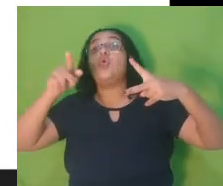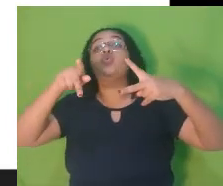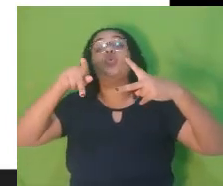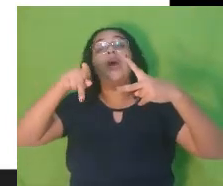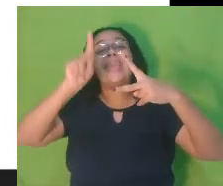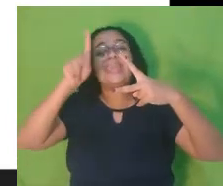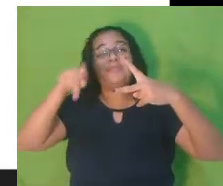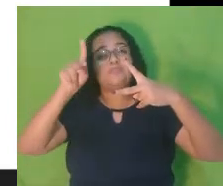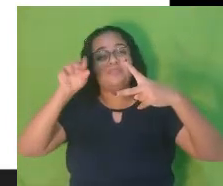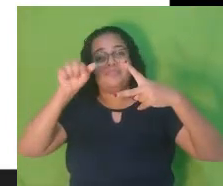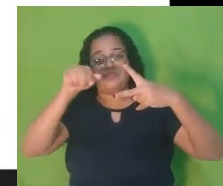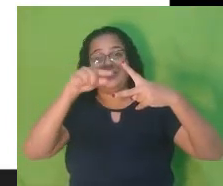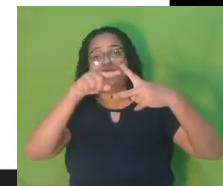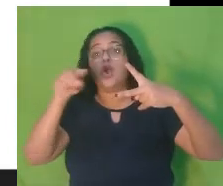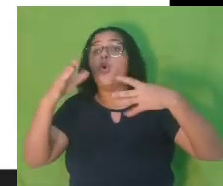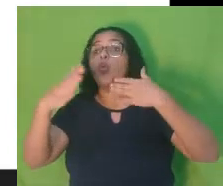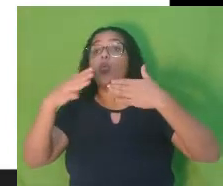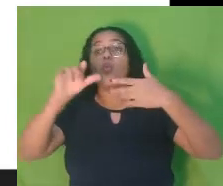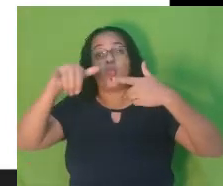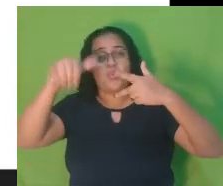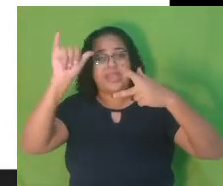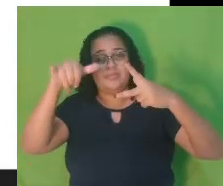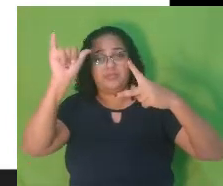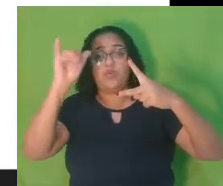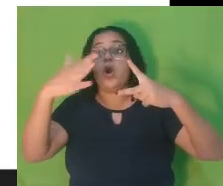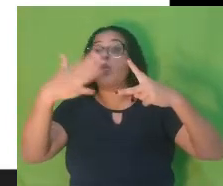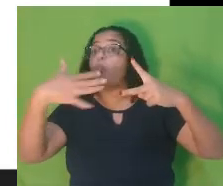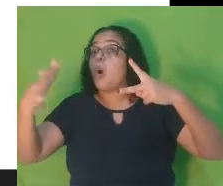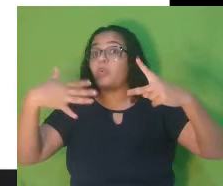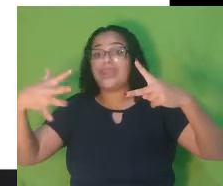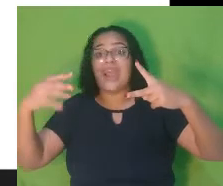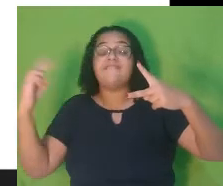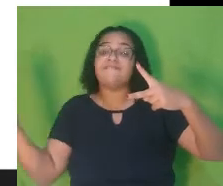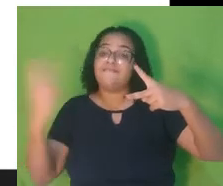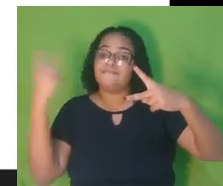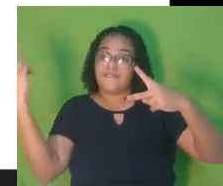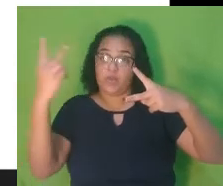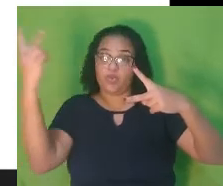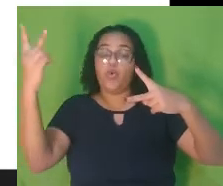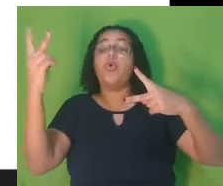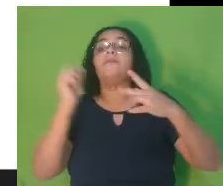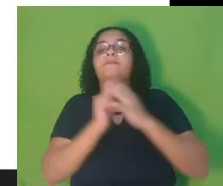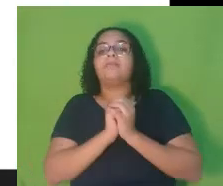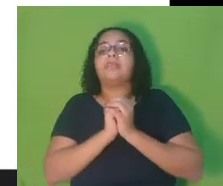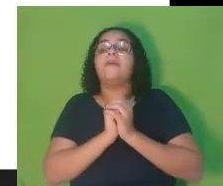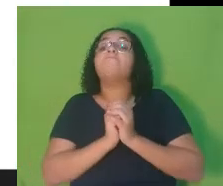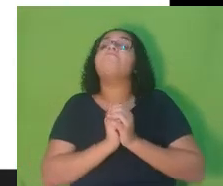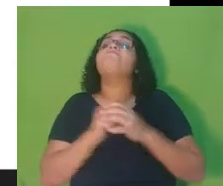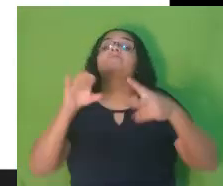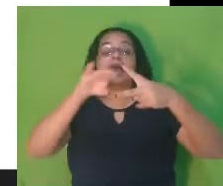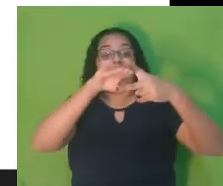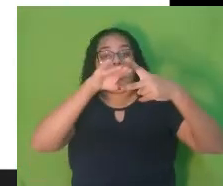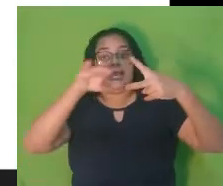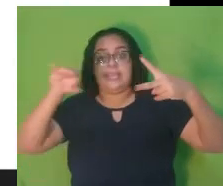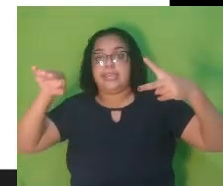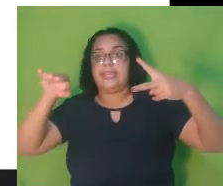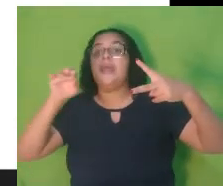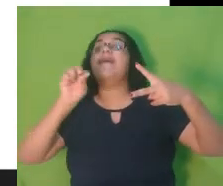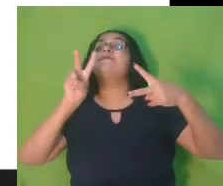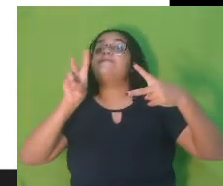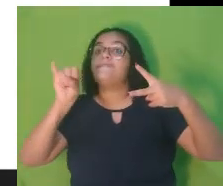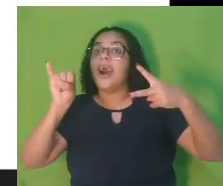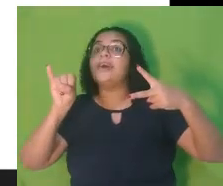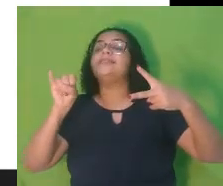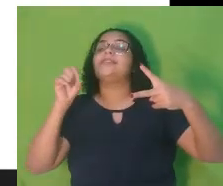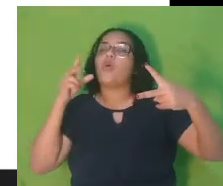dos y em qualquer um desses valores, essa linha horizontal vai